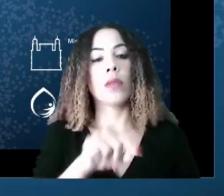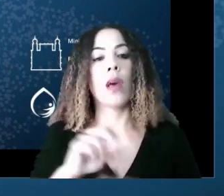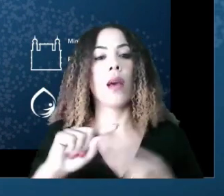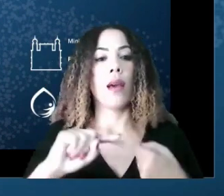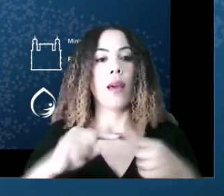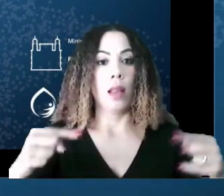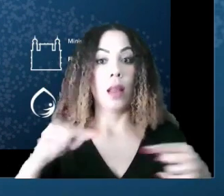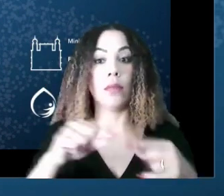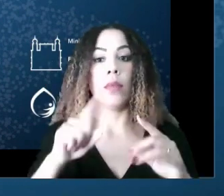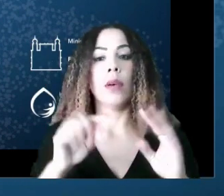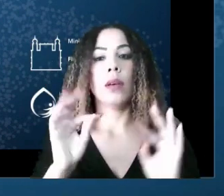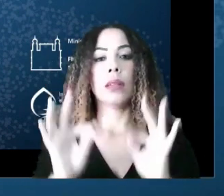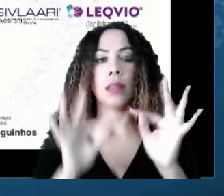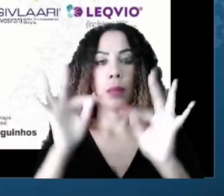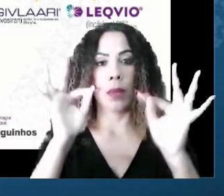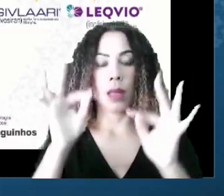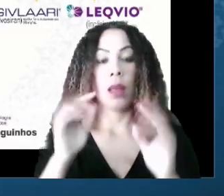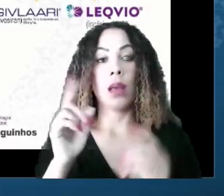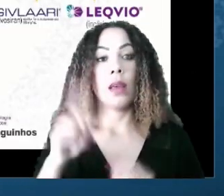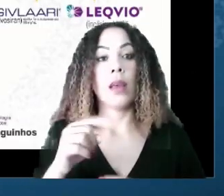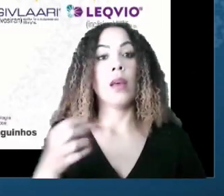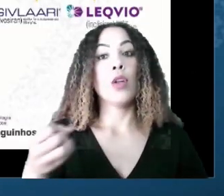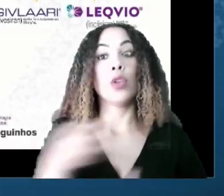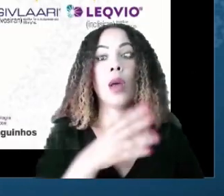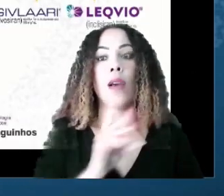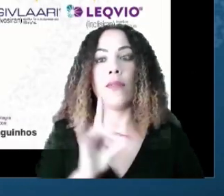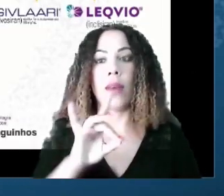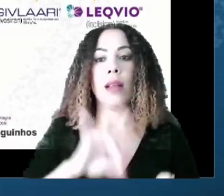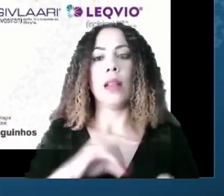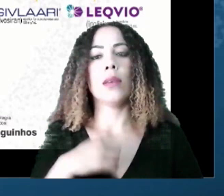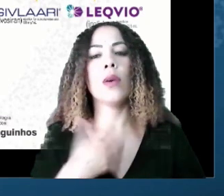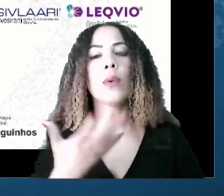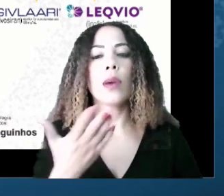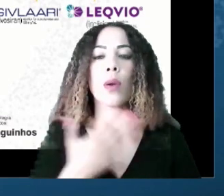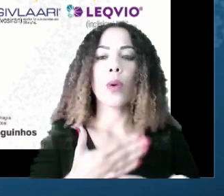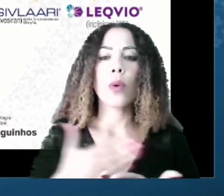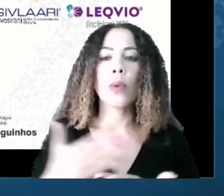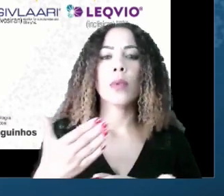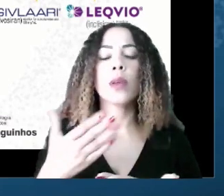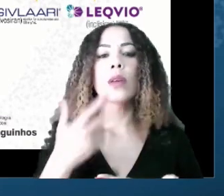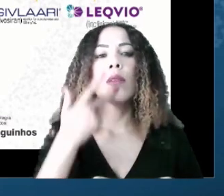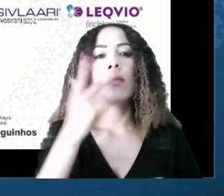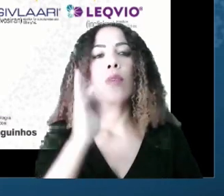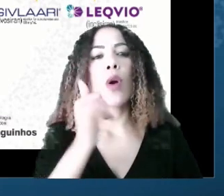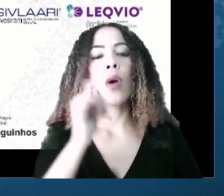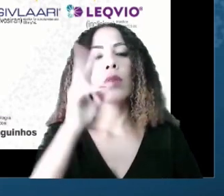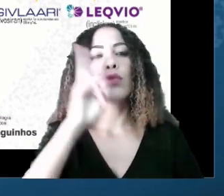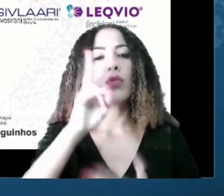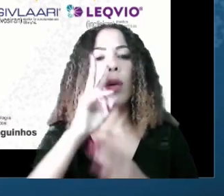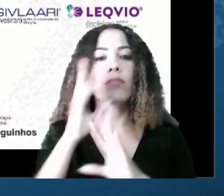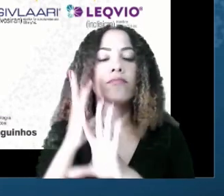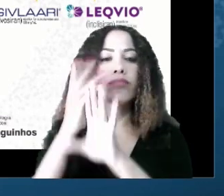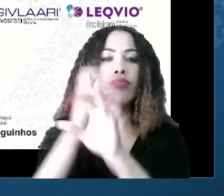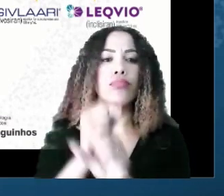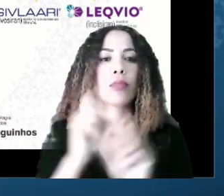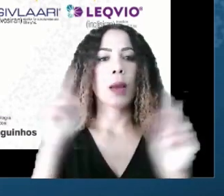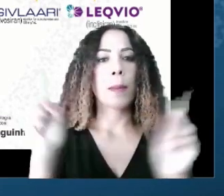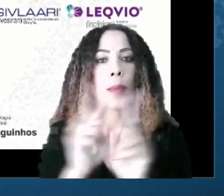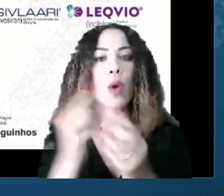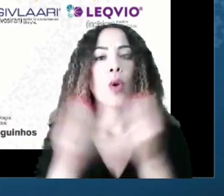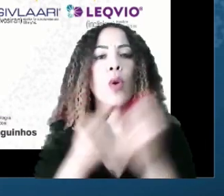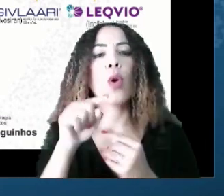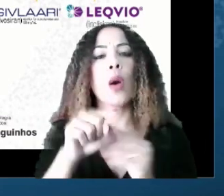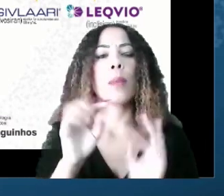uma terapêutica de interferência, é uma nova realidade. Eu gostaria de começar com um pequeno histórico sobre esse tipo